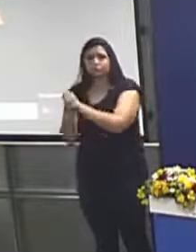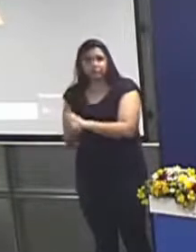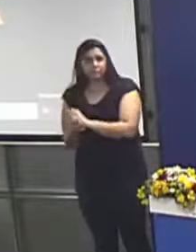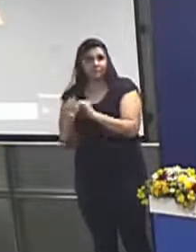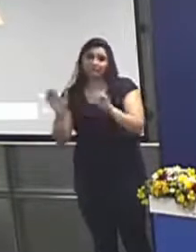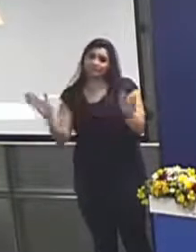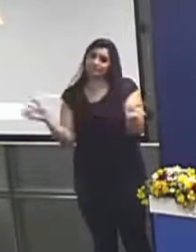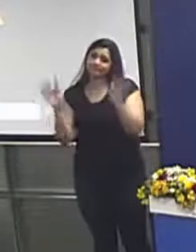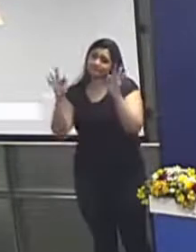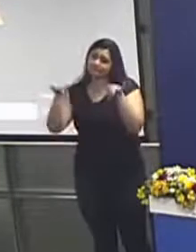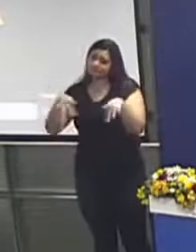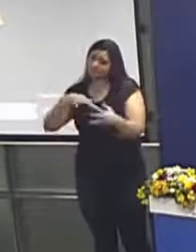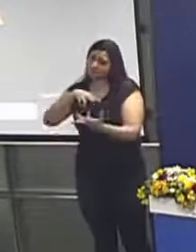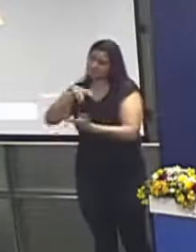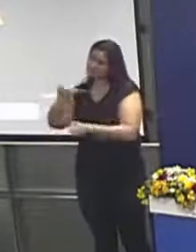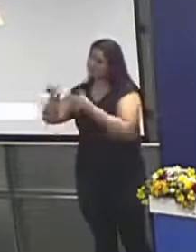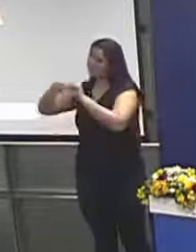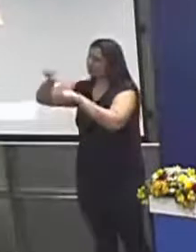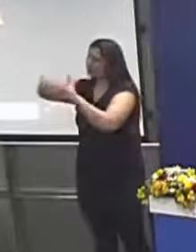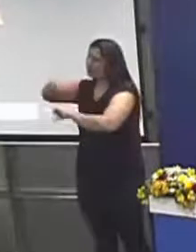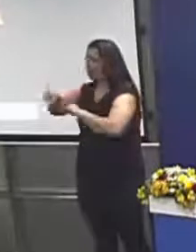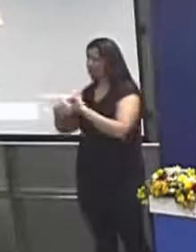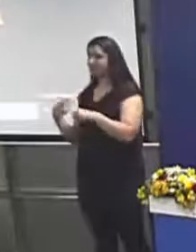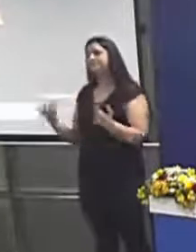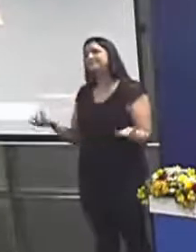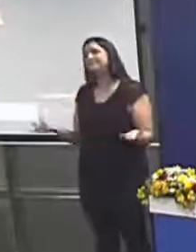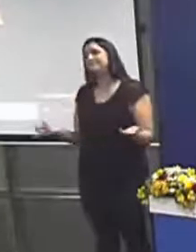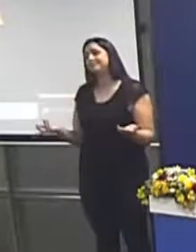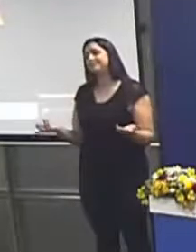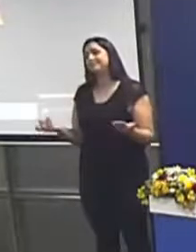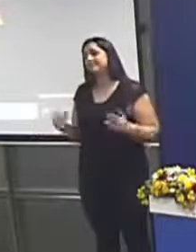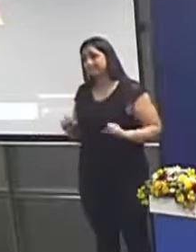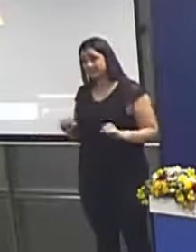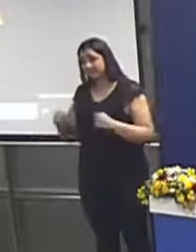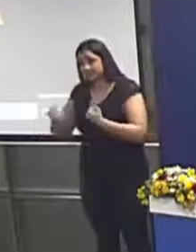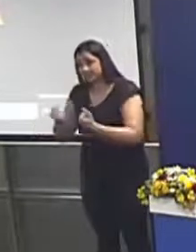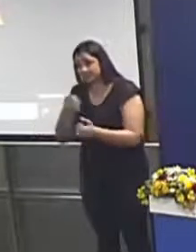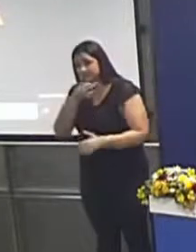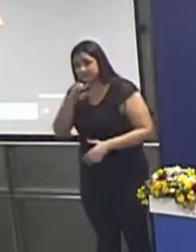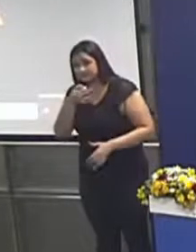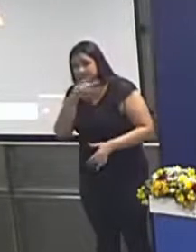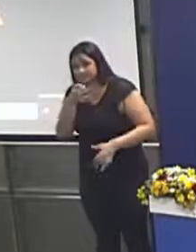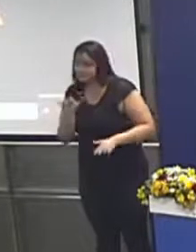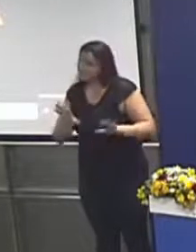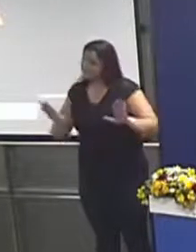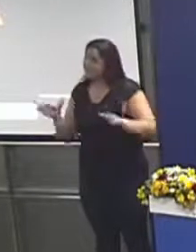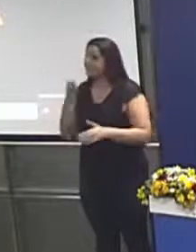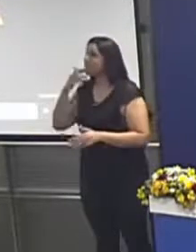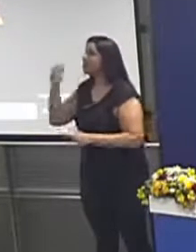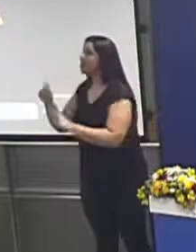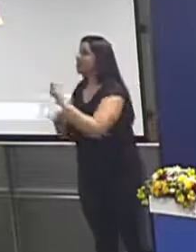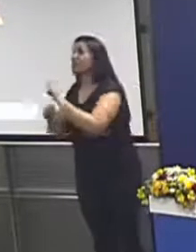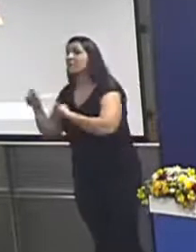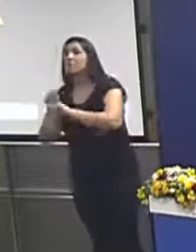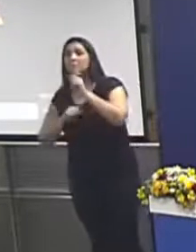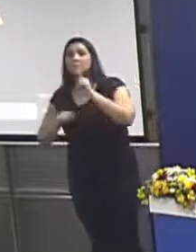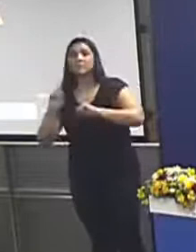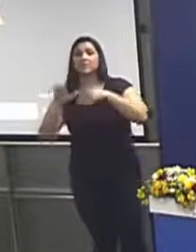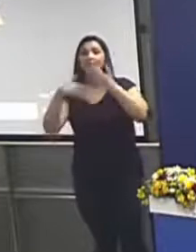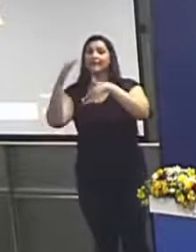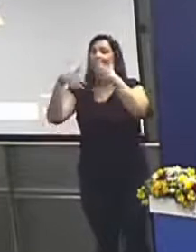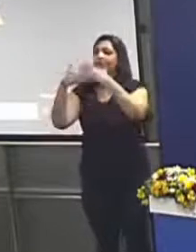do fim do mundo, reformas em geral. Tudo isso reforçando o argumento. É melhor para a economia, para o